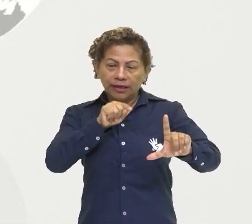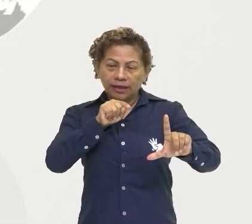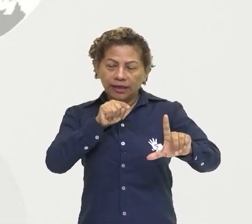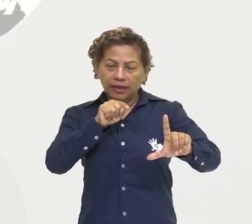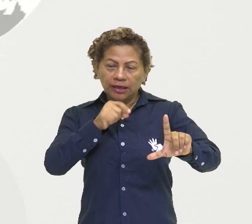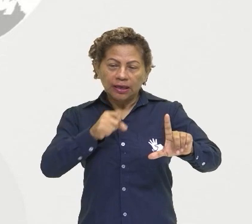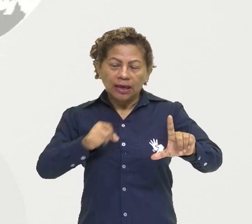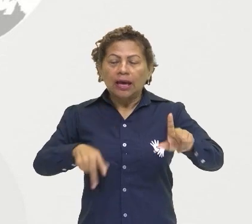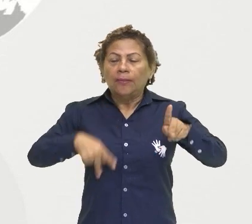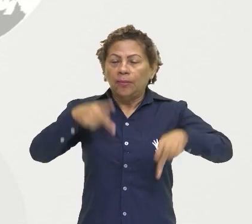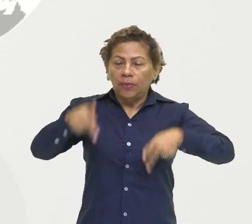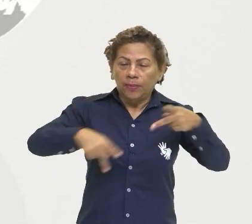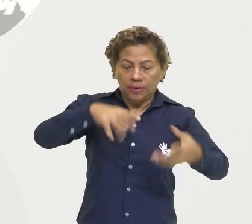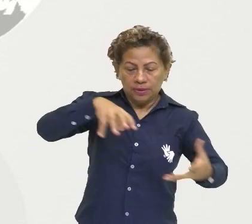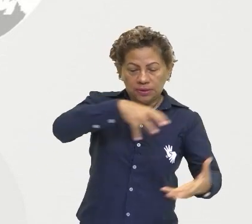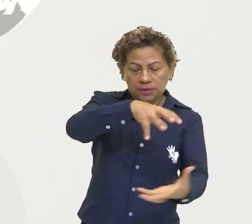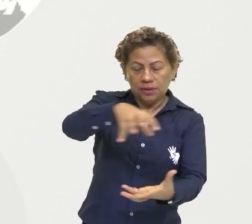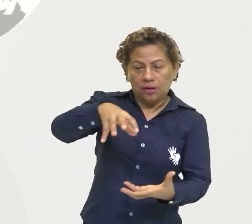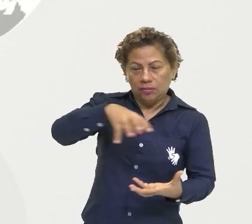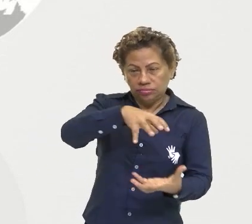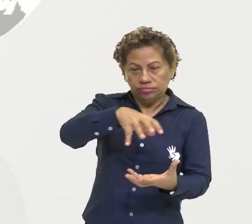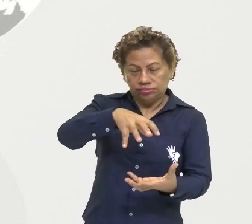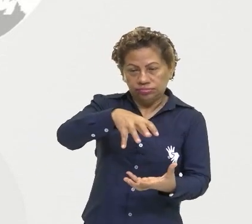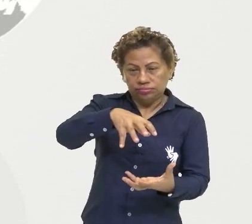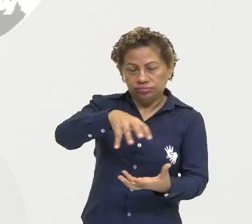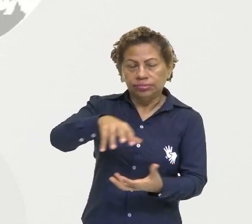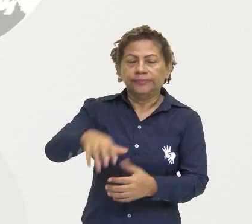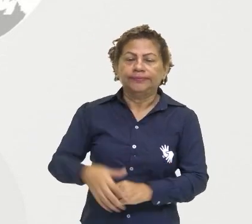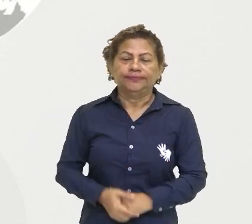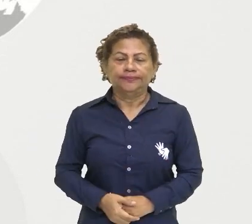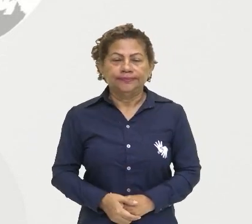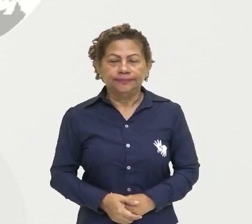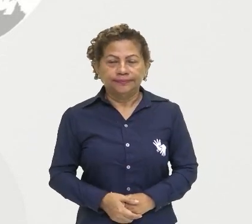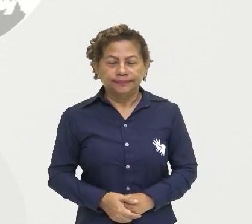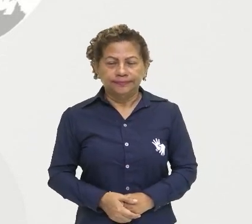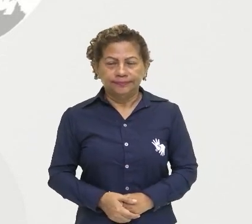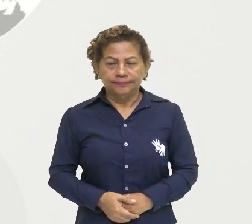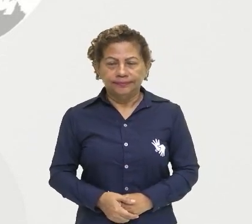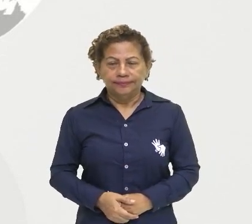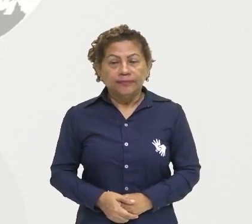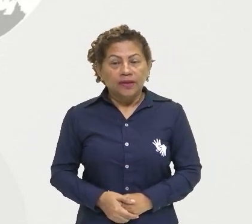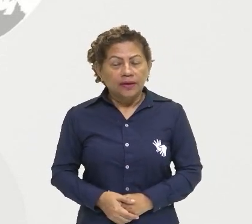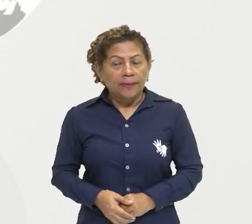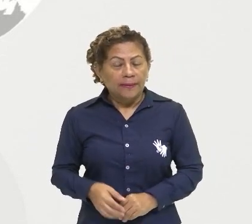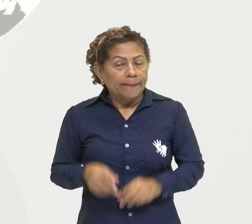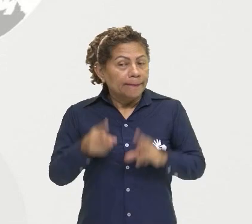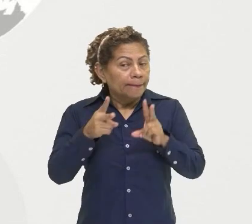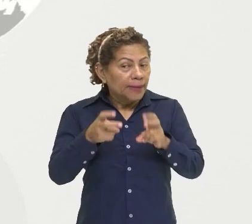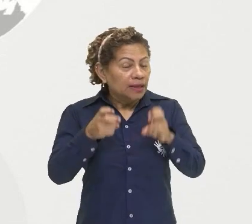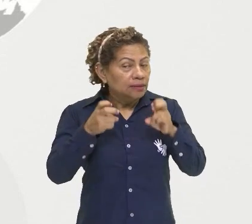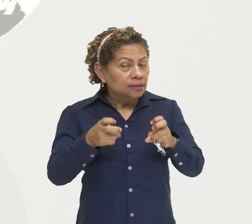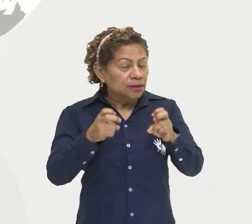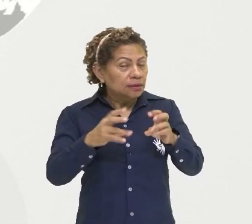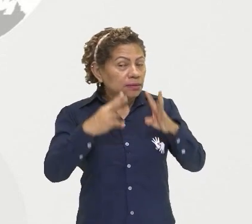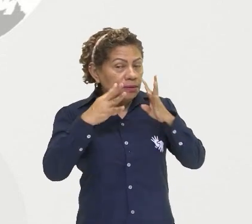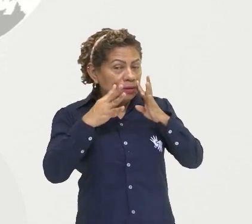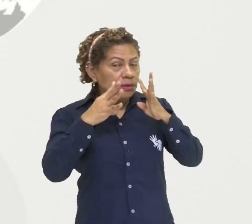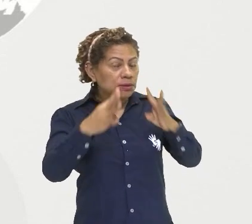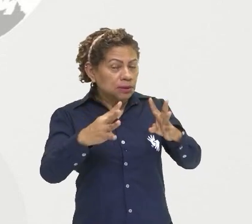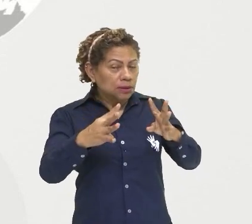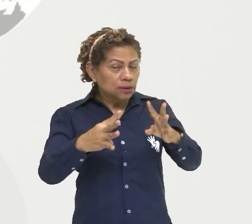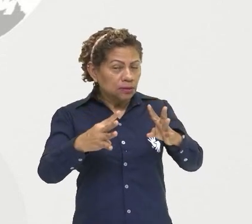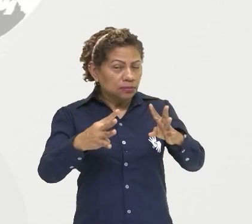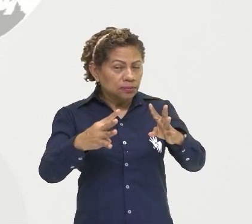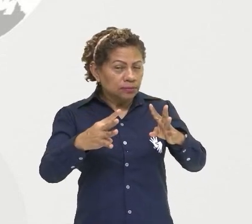população mundial pelos continentes. E o destaque que eu trago para vocês aqui é o continente asiático, tá certo?